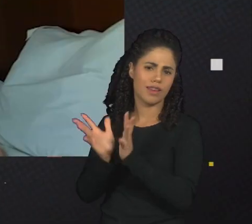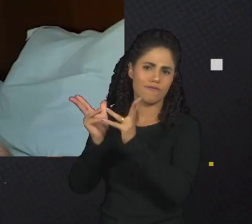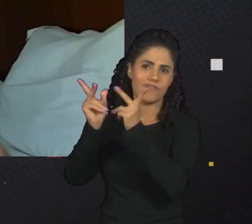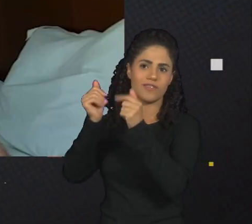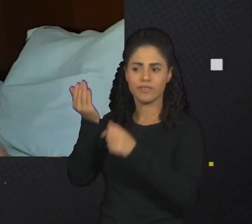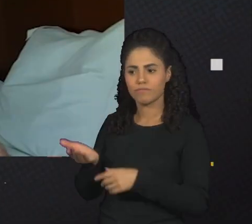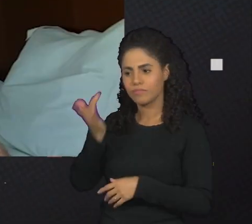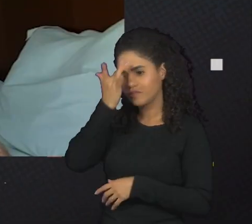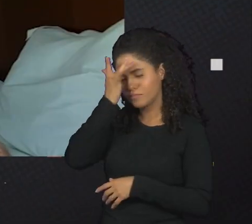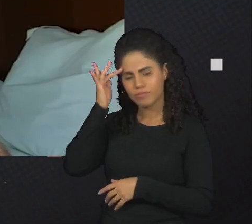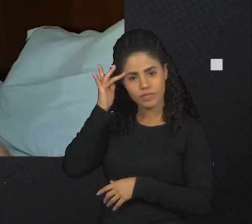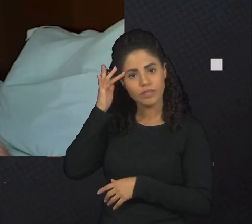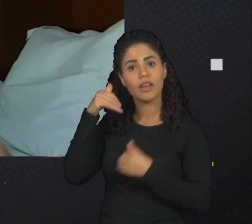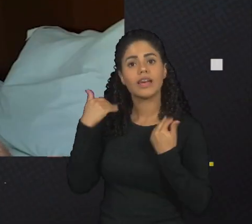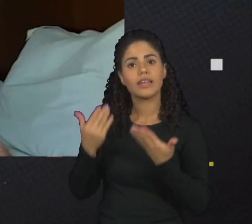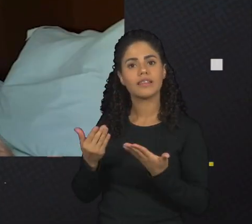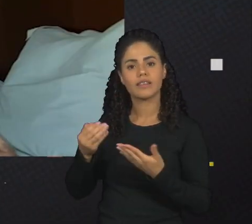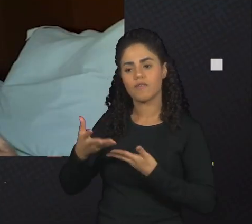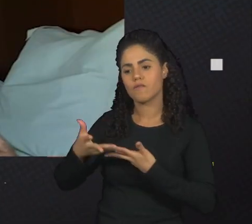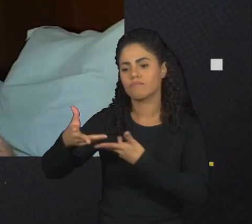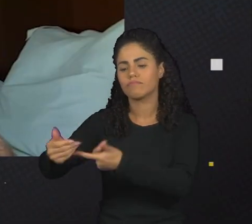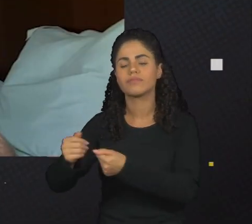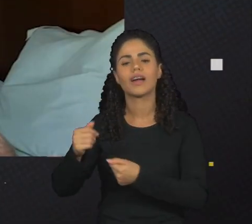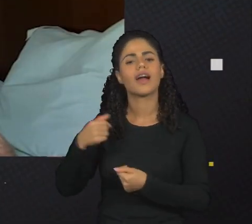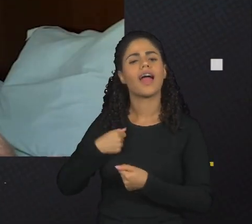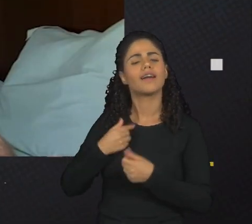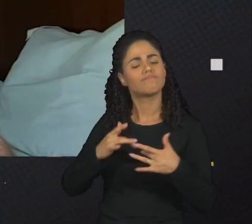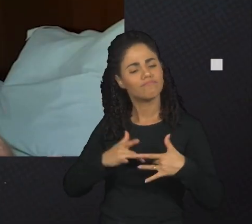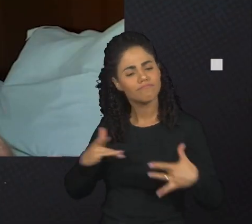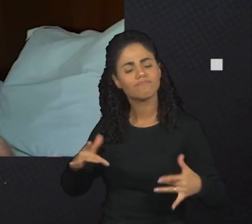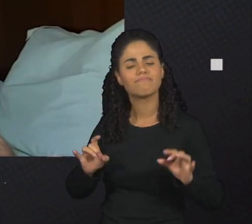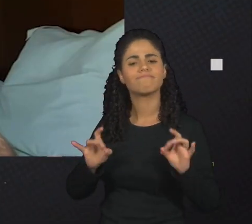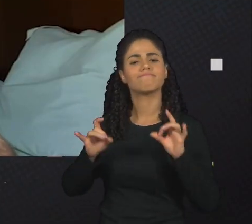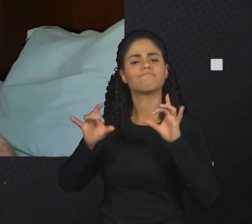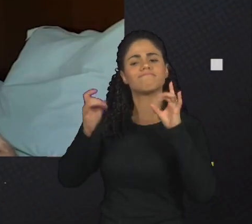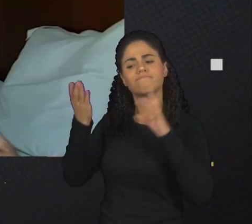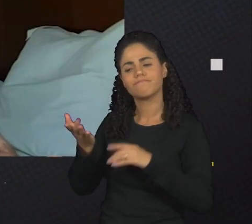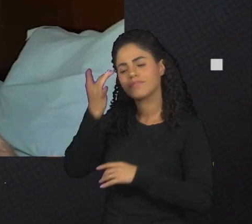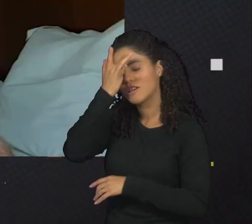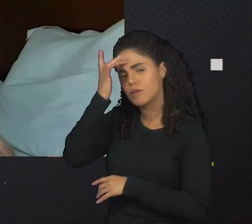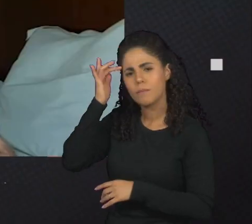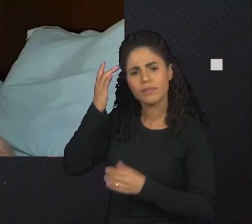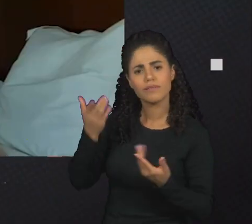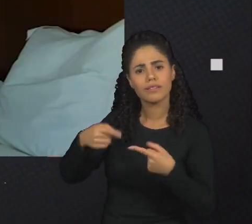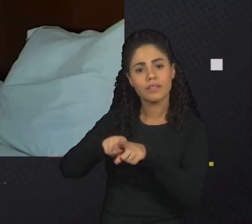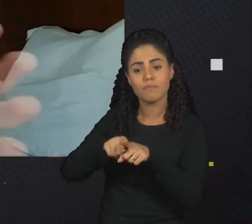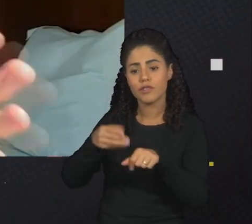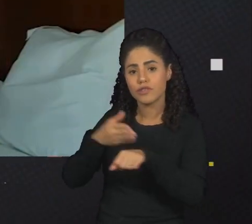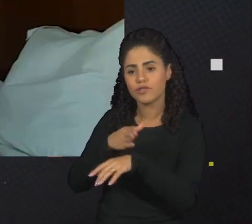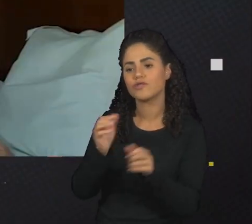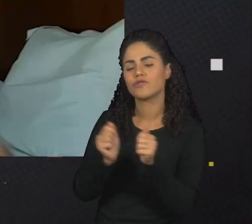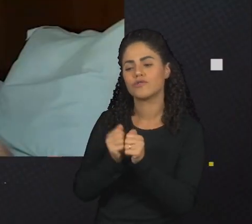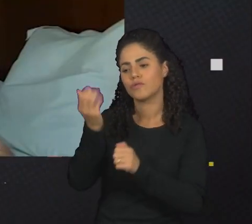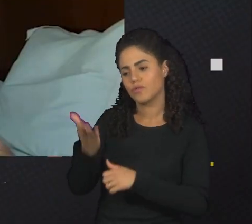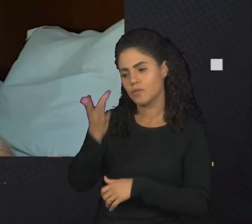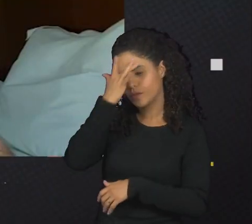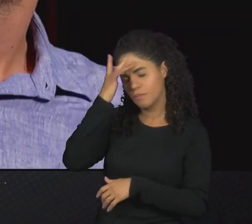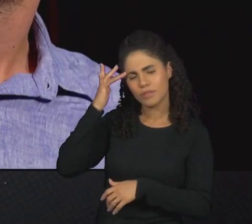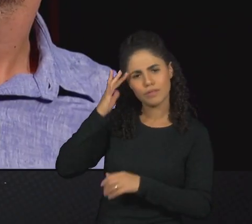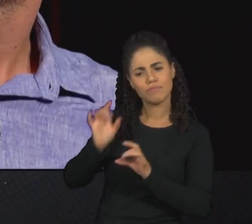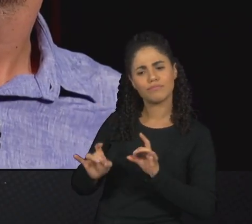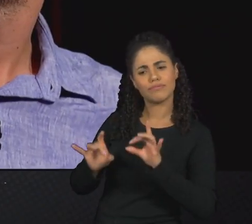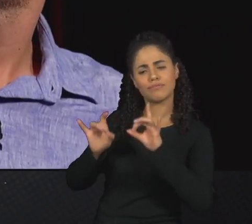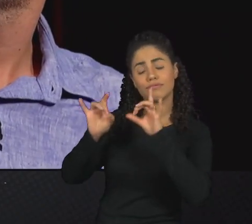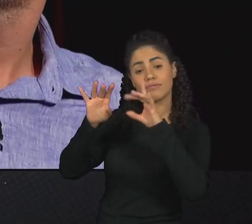ser humano que ele é. Caio é muito gentil, Caio é muito generoso em cena e fora de cena, como ser humano ele é muito generoso